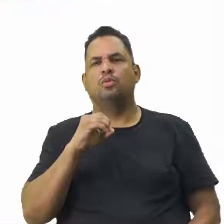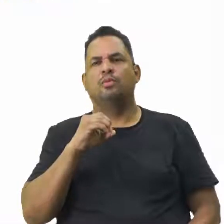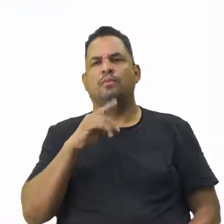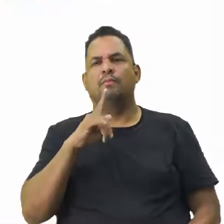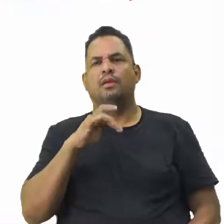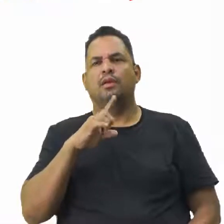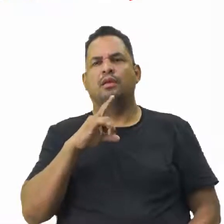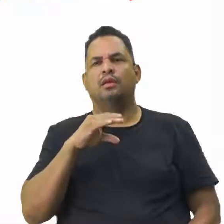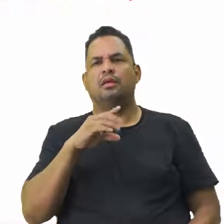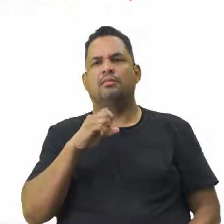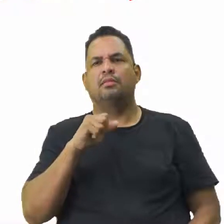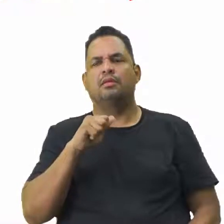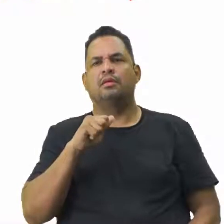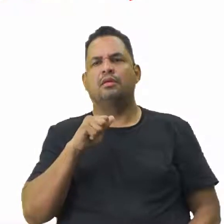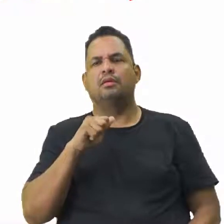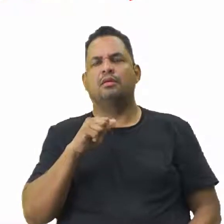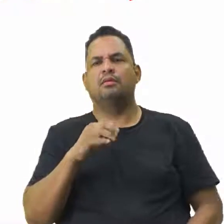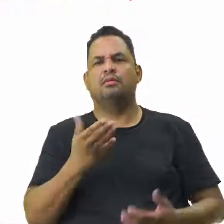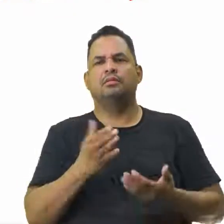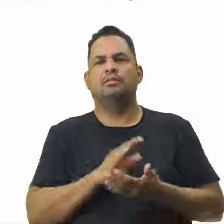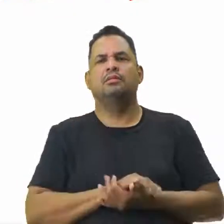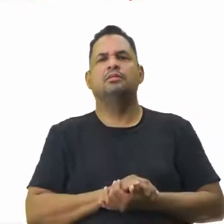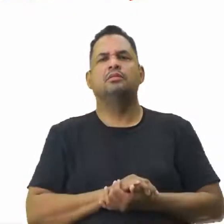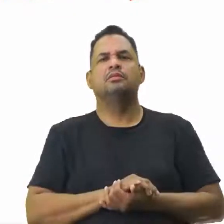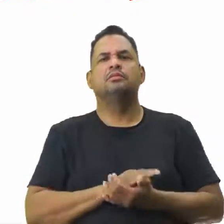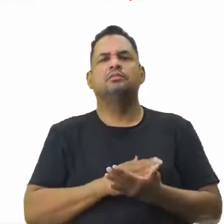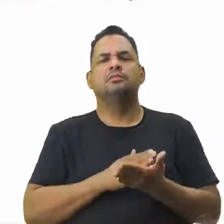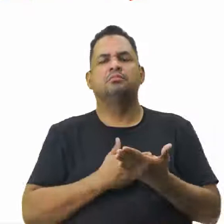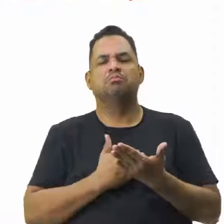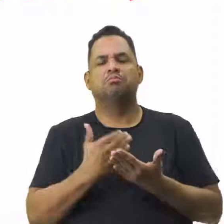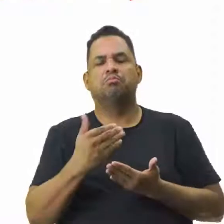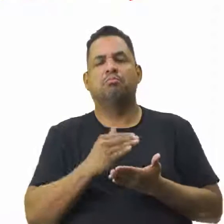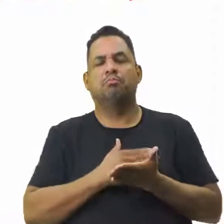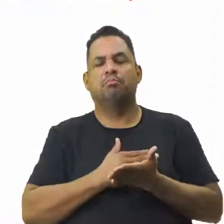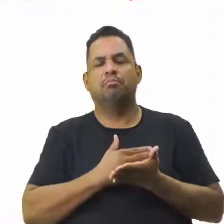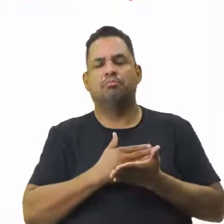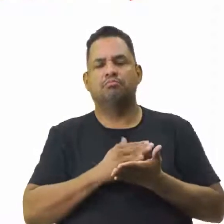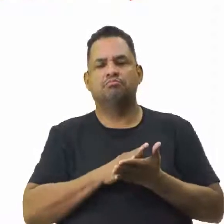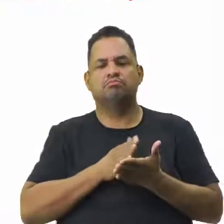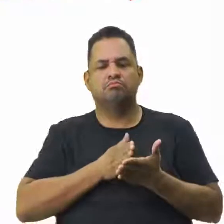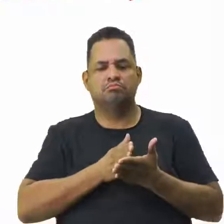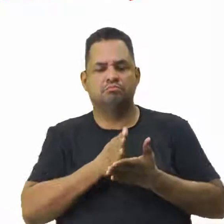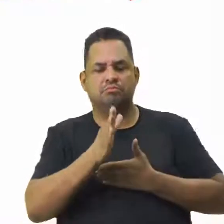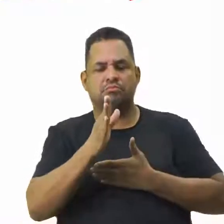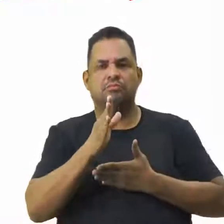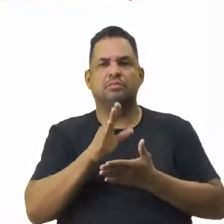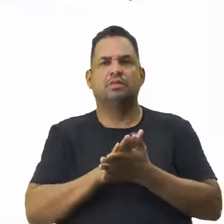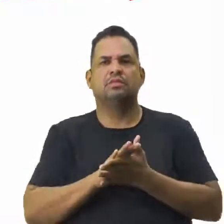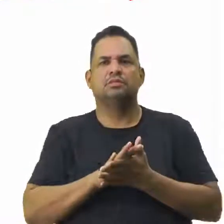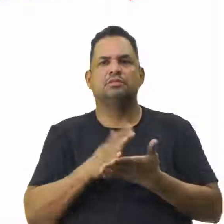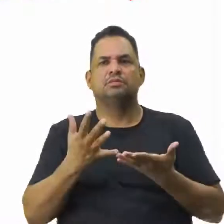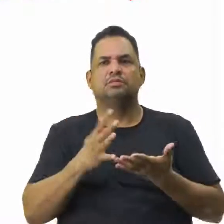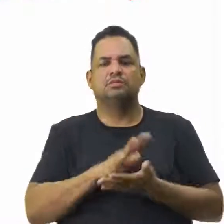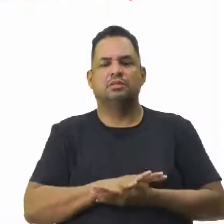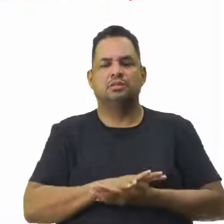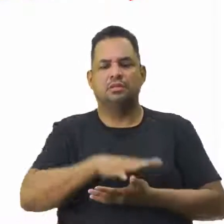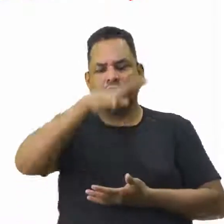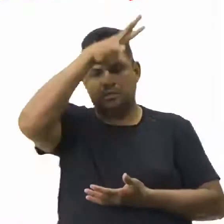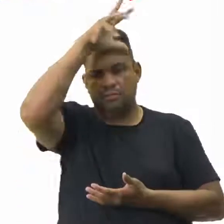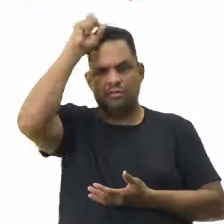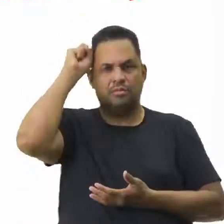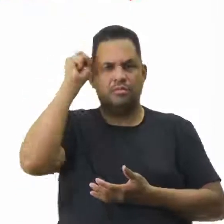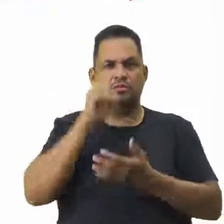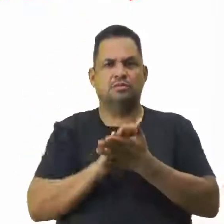PIB. E ela passa aqui, por exemplo, em Humaitá, ok? No Amazonas. Beleza?